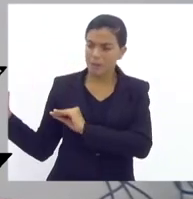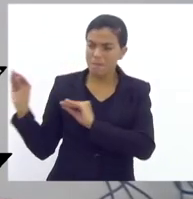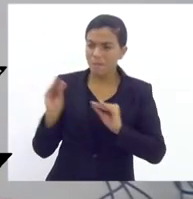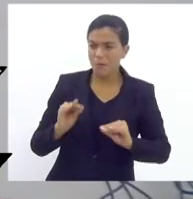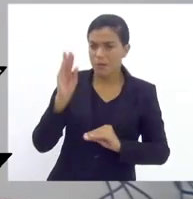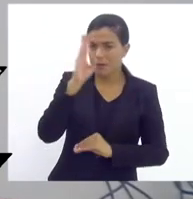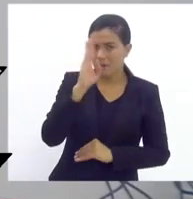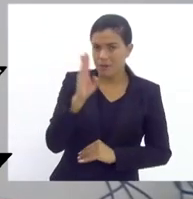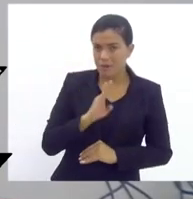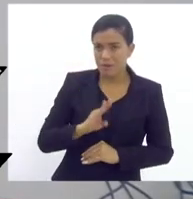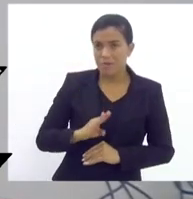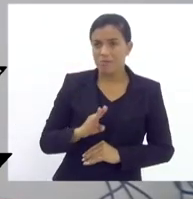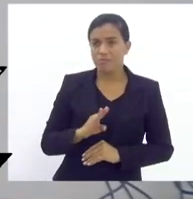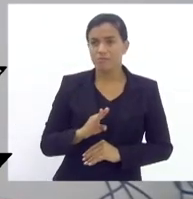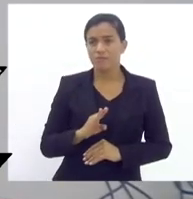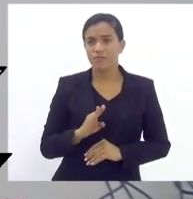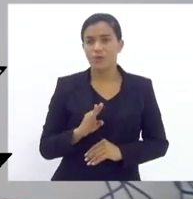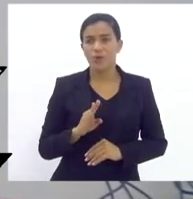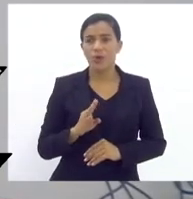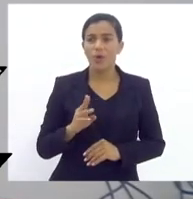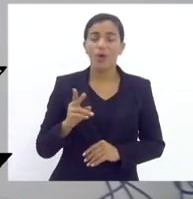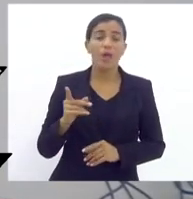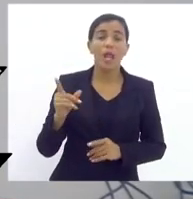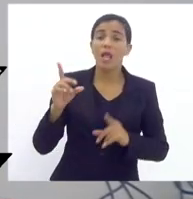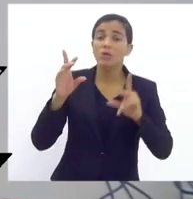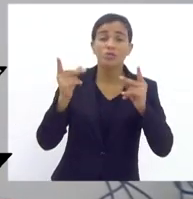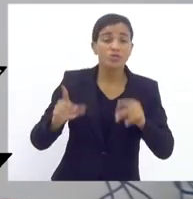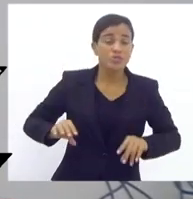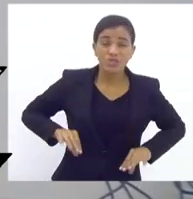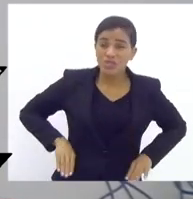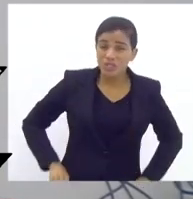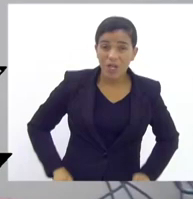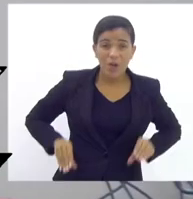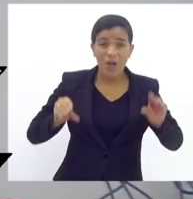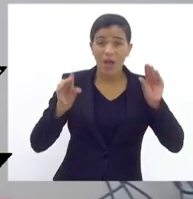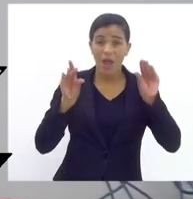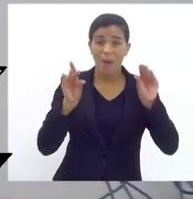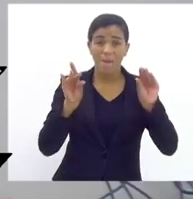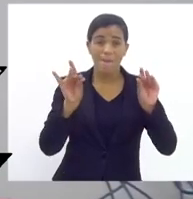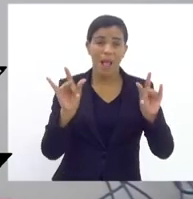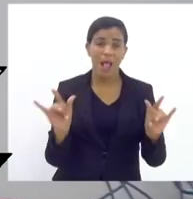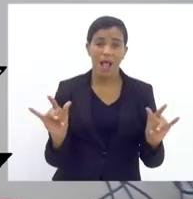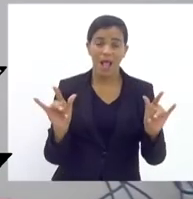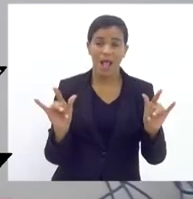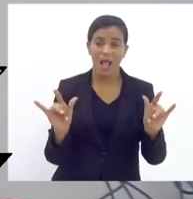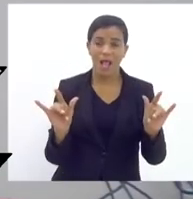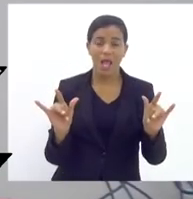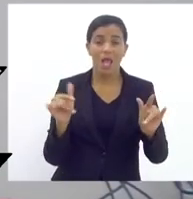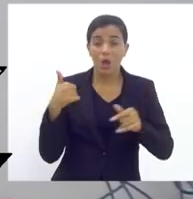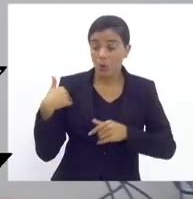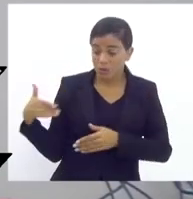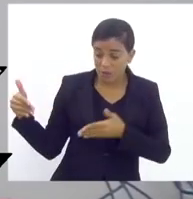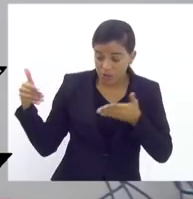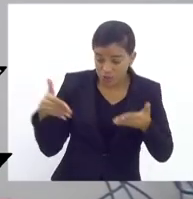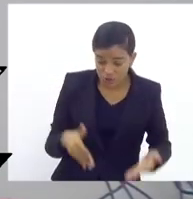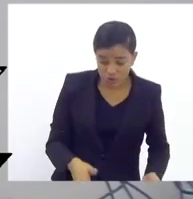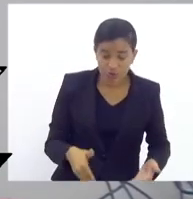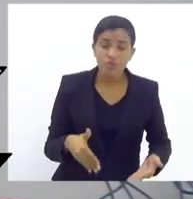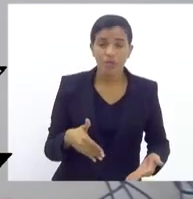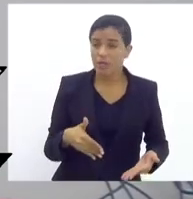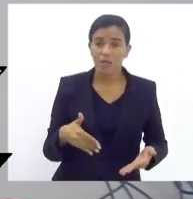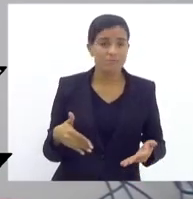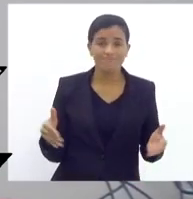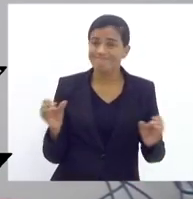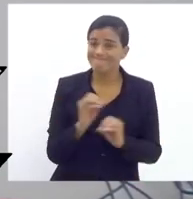quase usa tudo de nego que ele tem para poder chegar aqui e quando ele chega aqui ele está